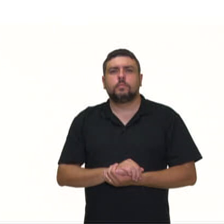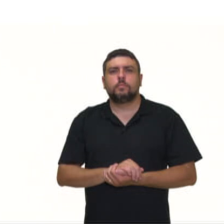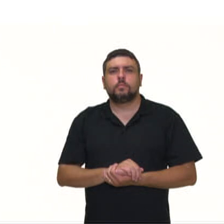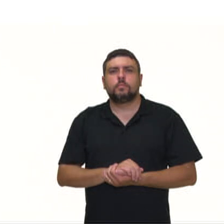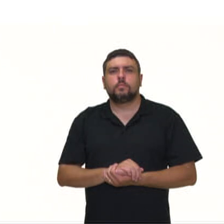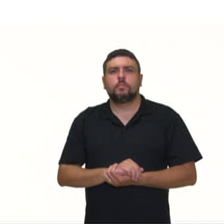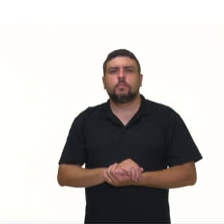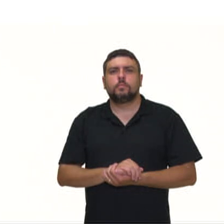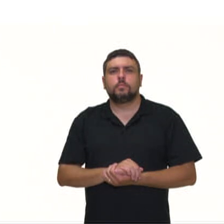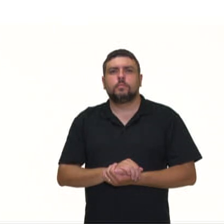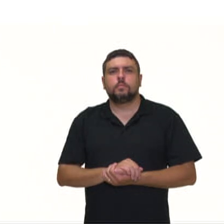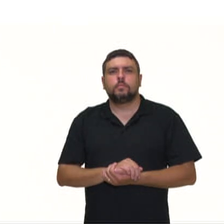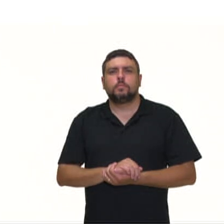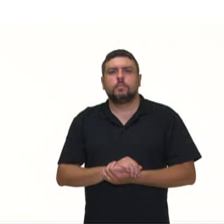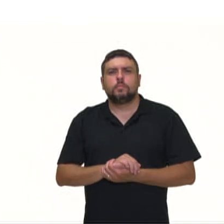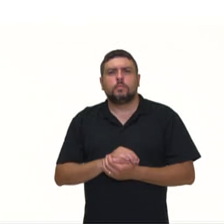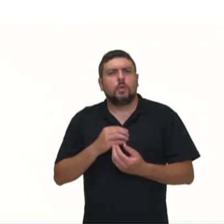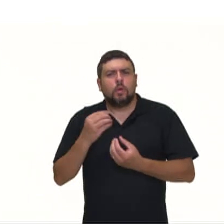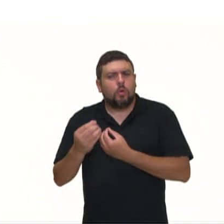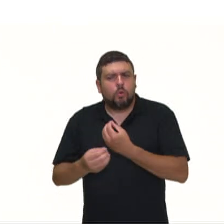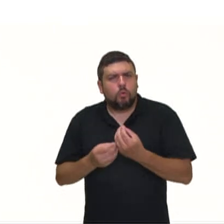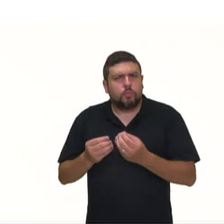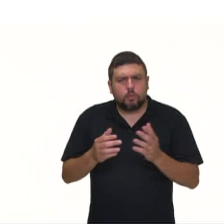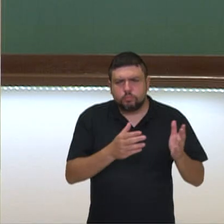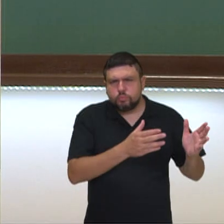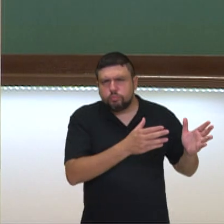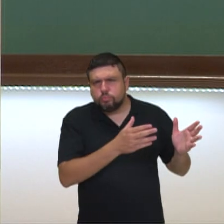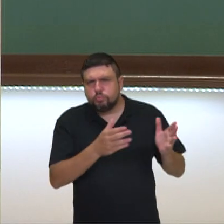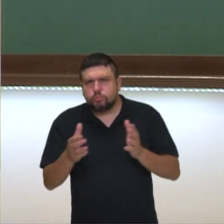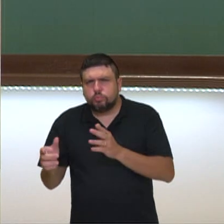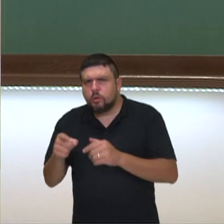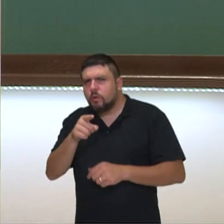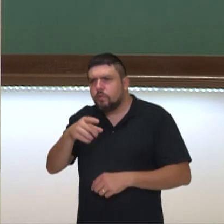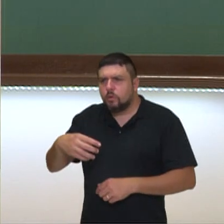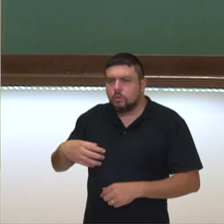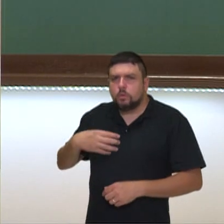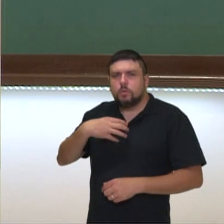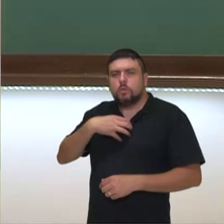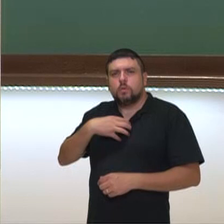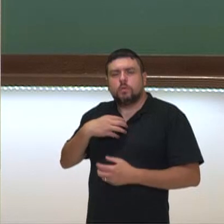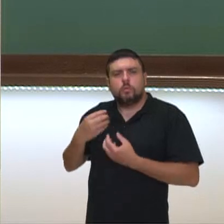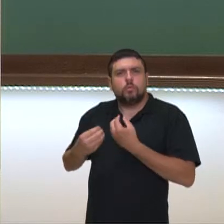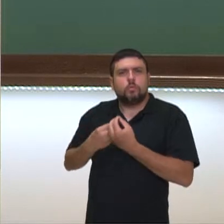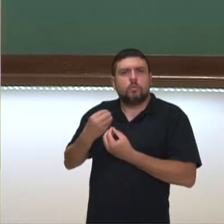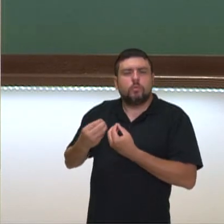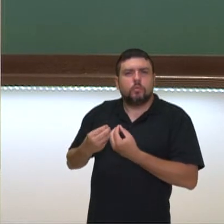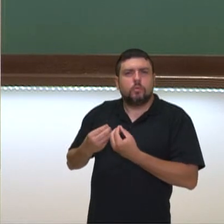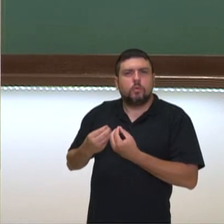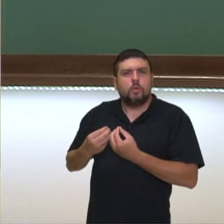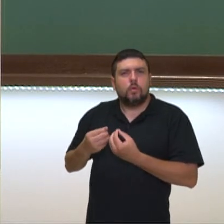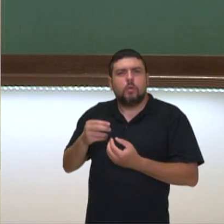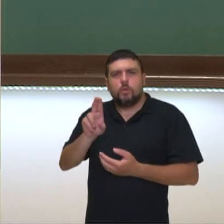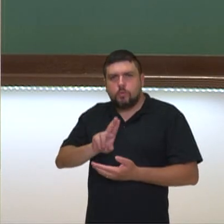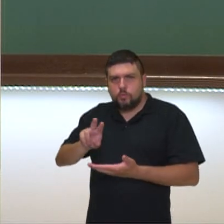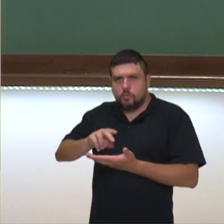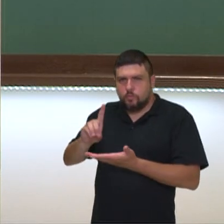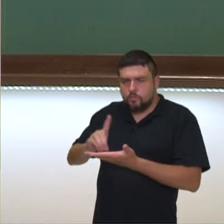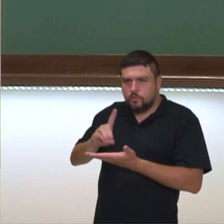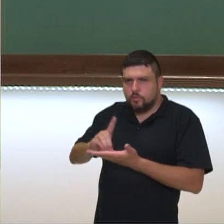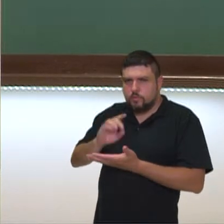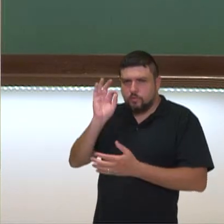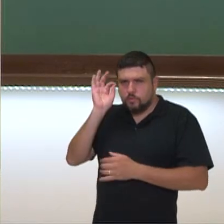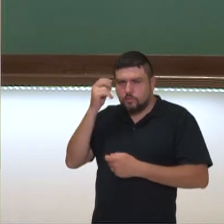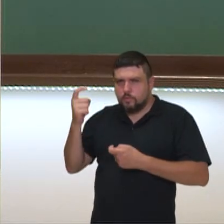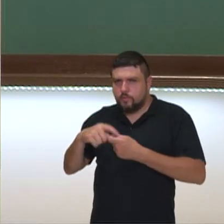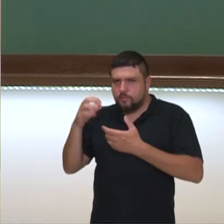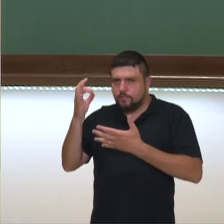end? Como que ele se sentiu lá no final quando eu traduzi para vocês? Vejam as alternativas também, usem o dicionário se necessário. Já volto